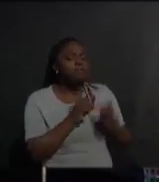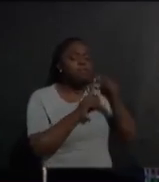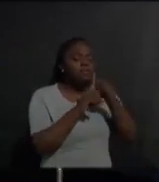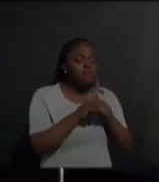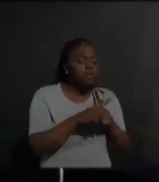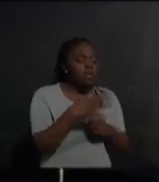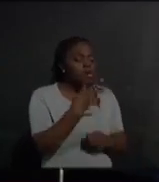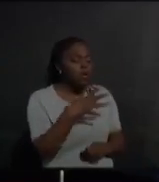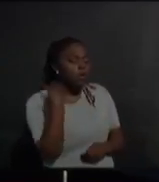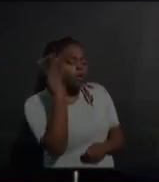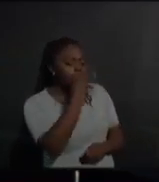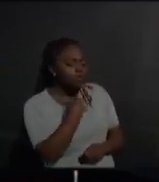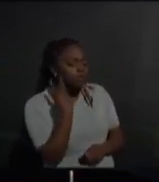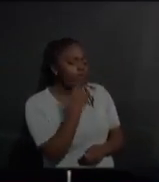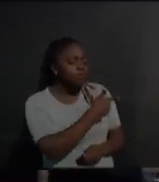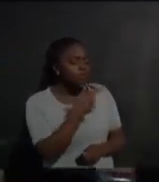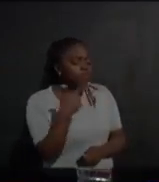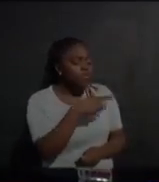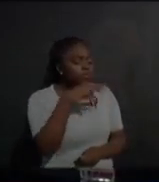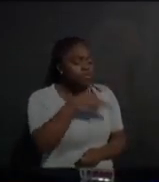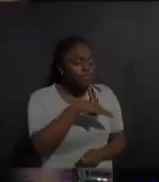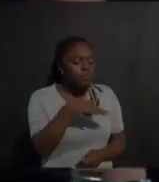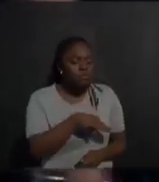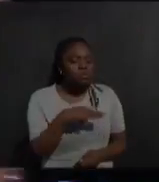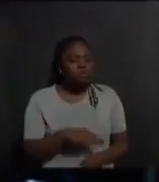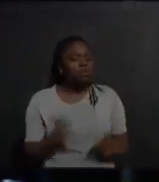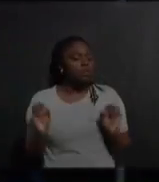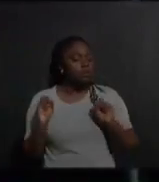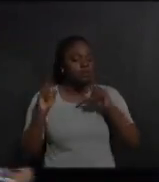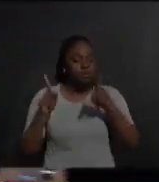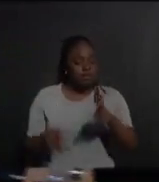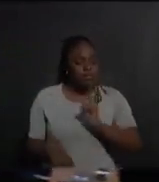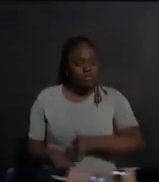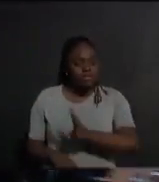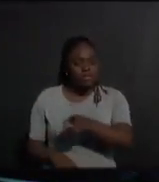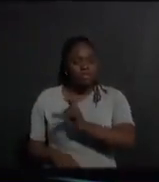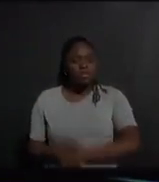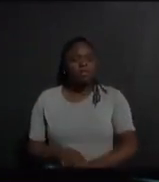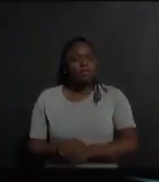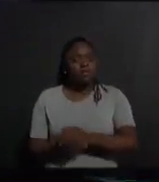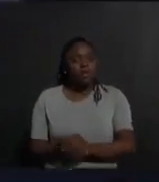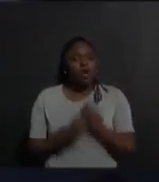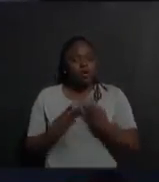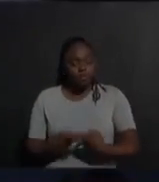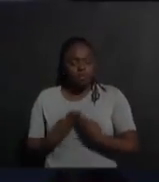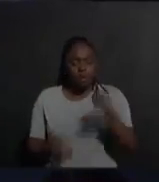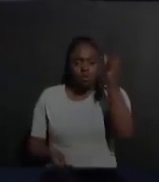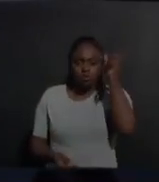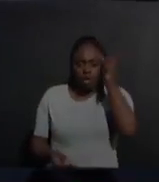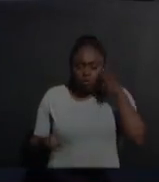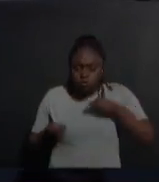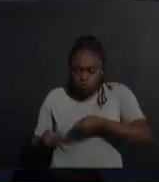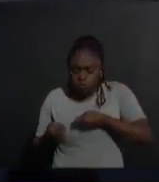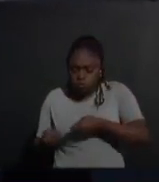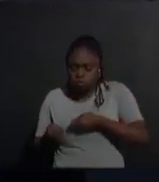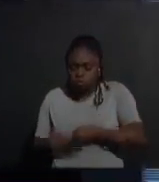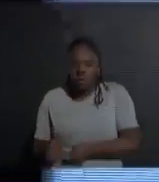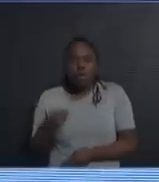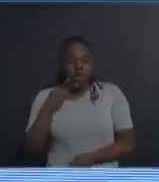4 horas, 22 minutos. Chupa, capeta, está registrado aqui, ó. Toda hora que ele vier me encher a paciência, eu jogo os números na cara dele. Eu não sou sua